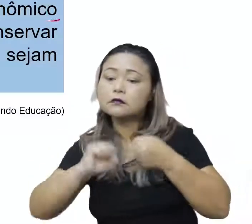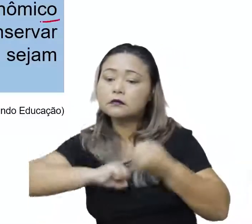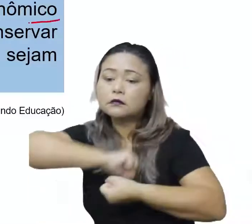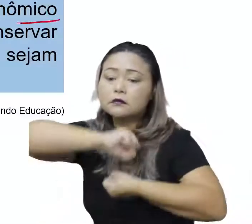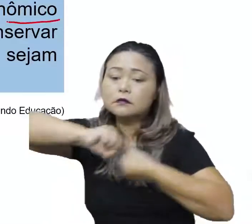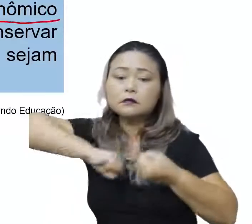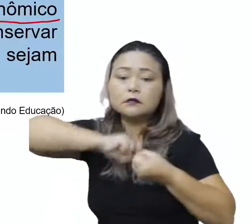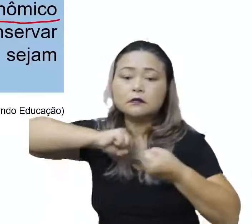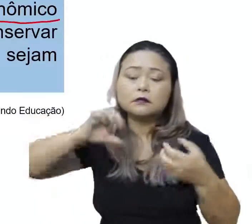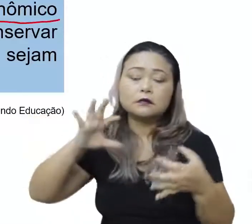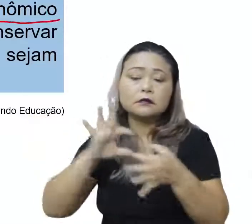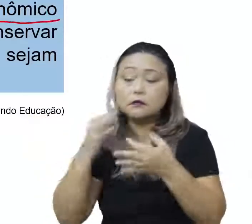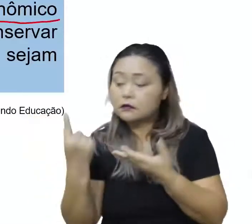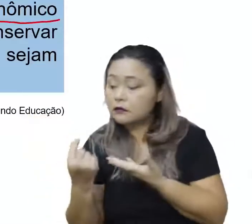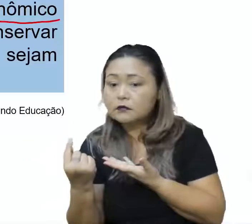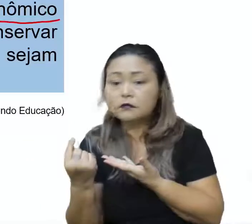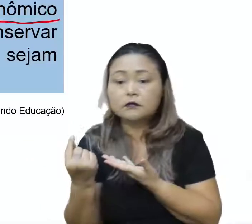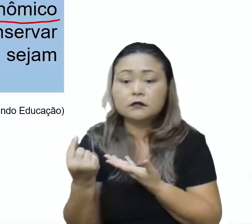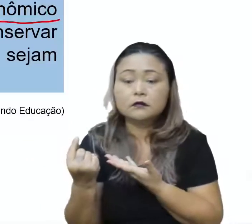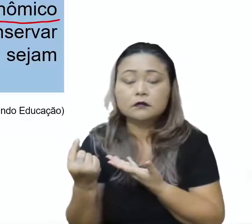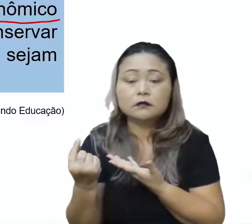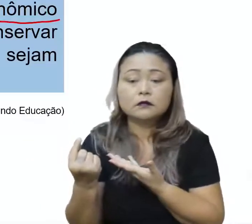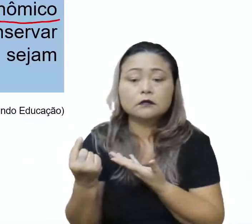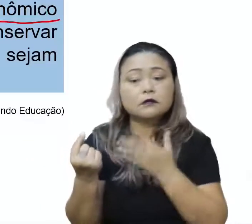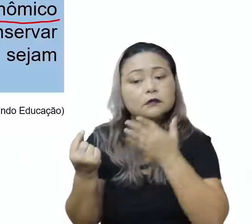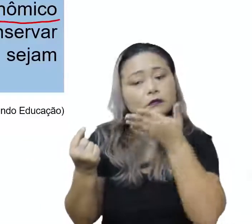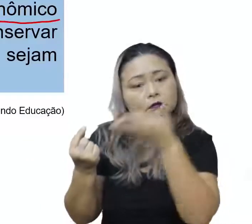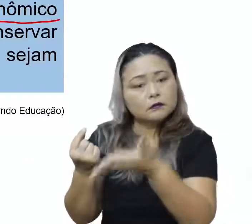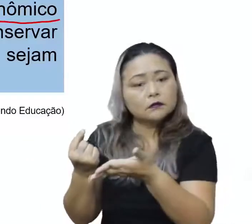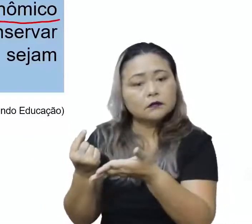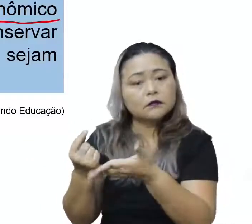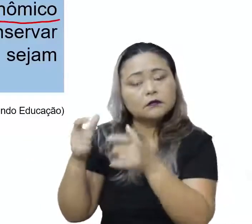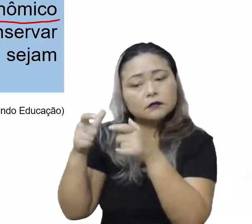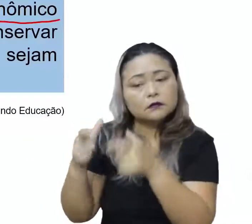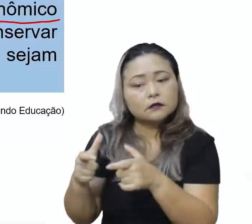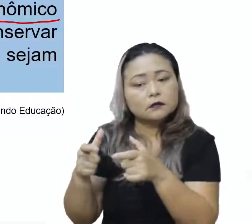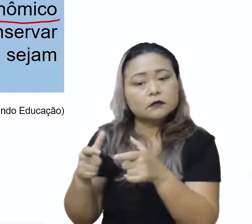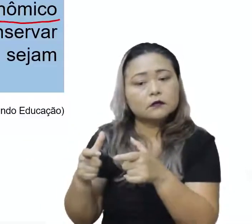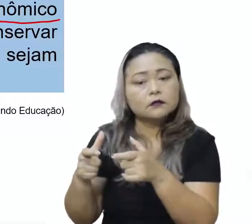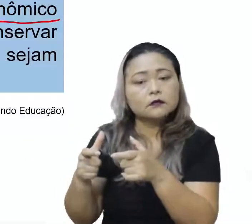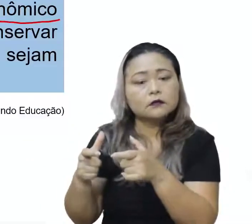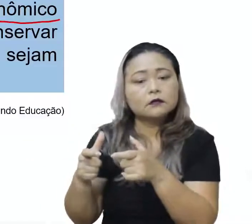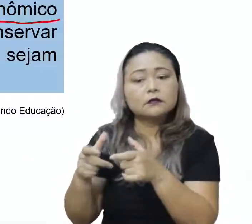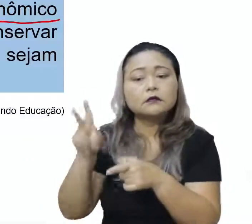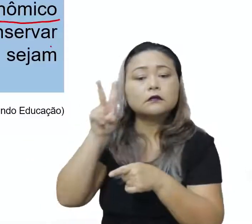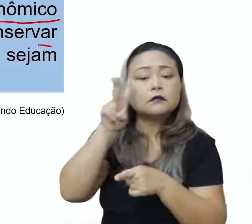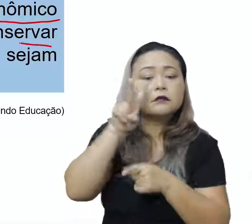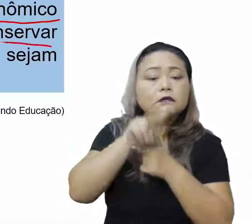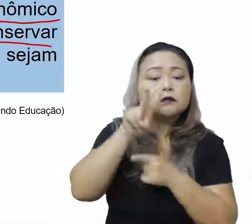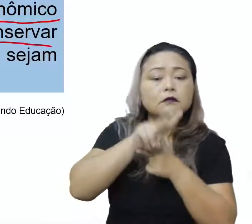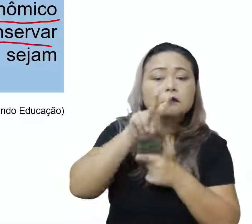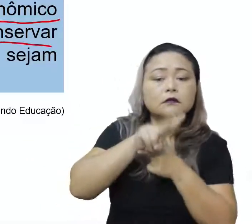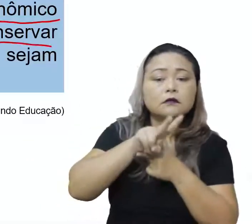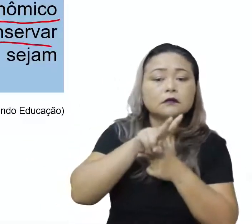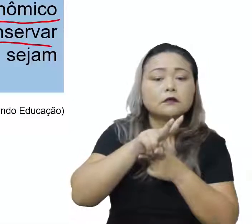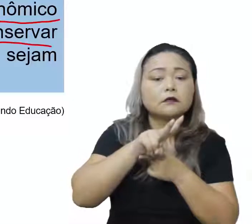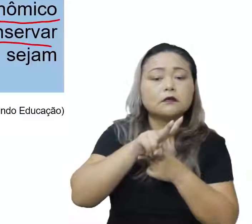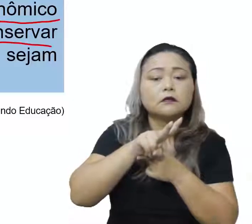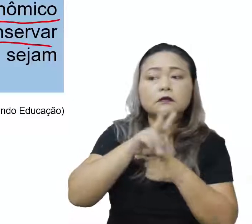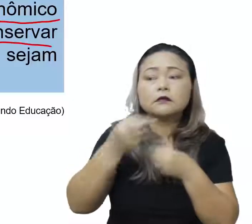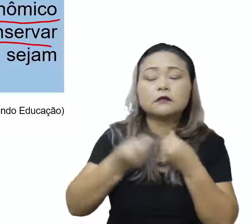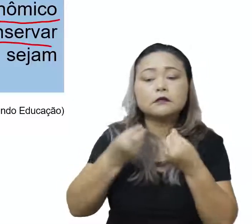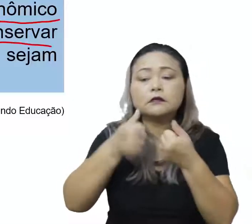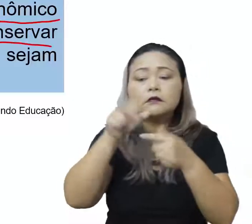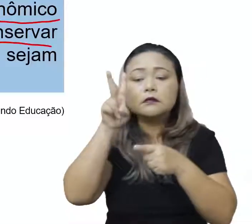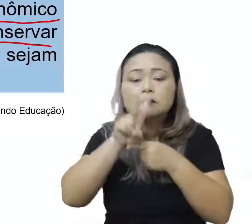questão econômica de um determinado lugar e a preservação de forma a